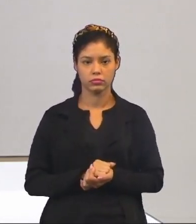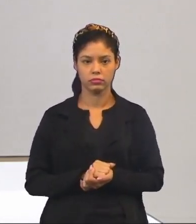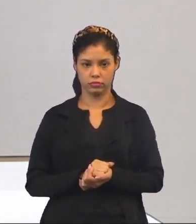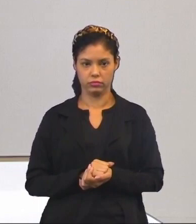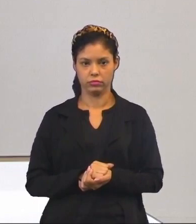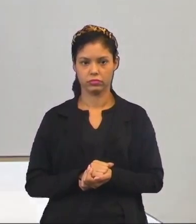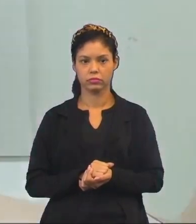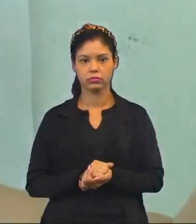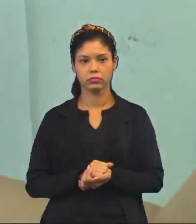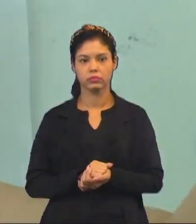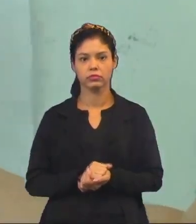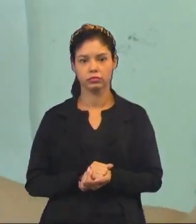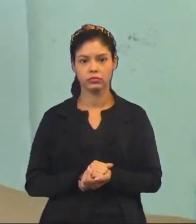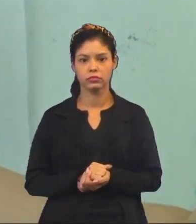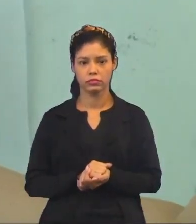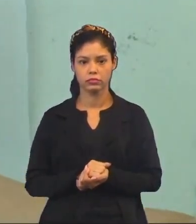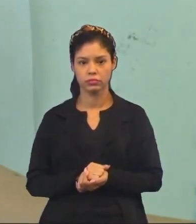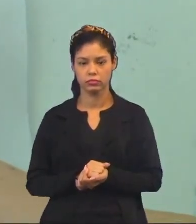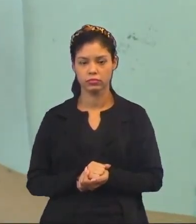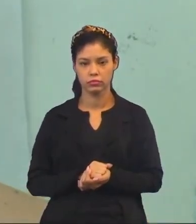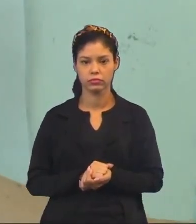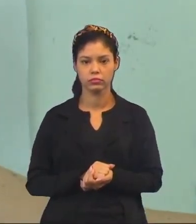70 mais 100.